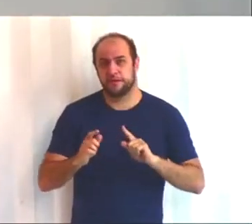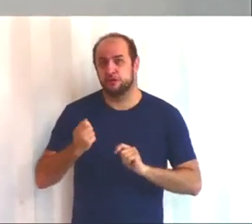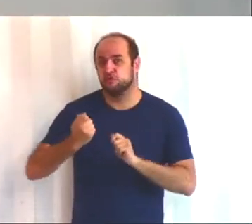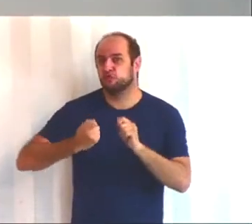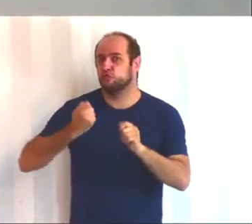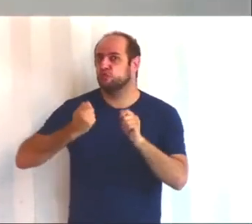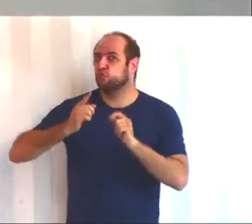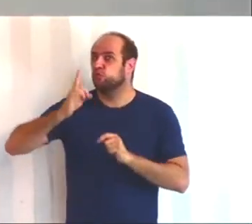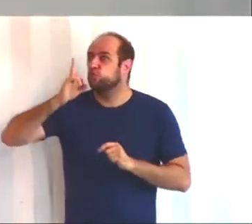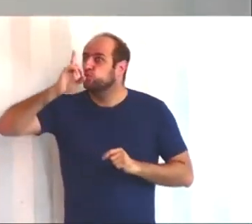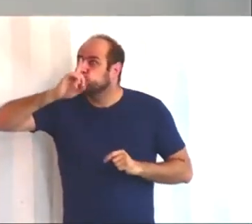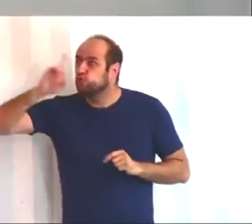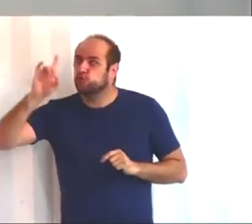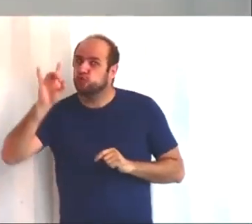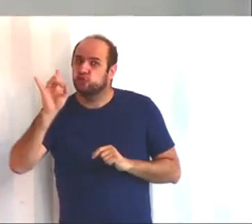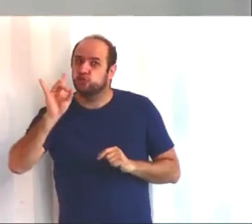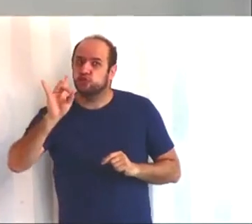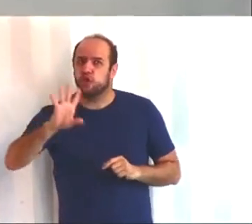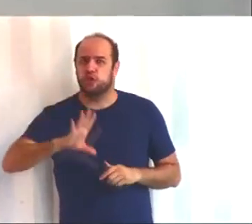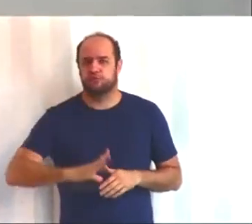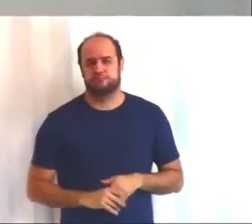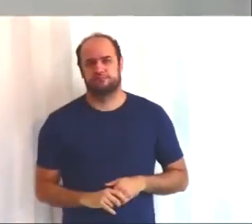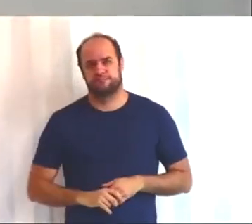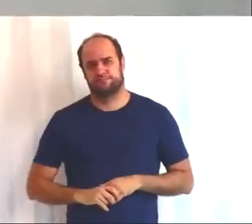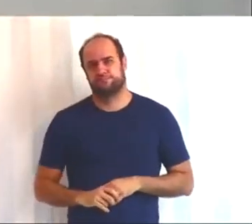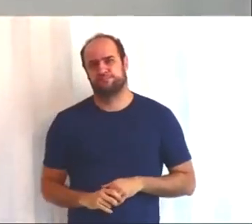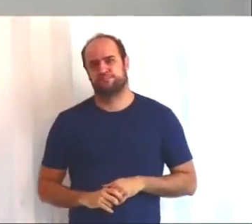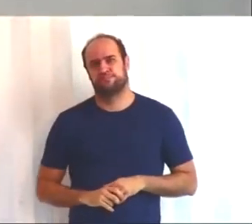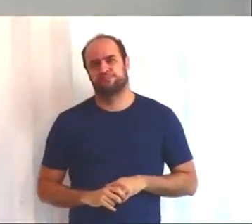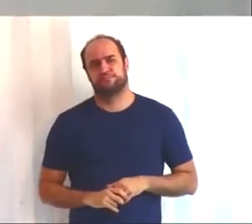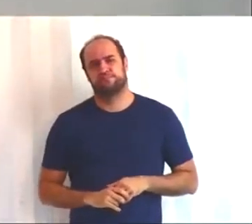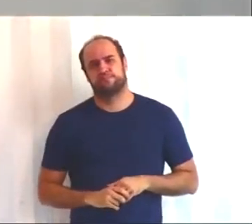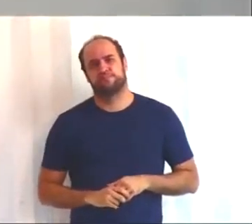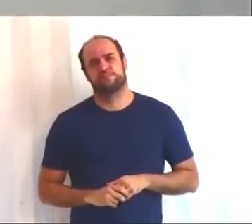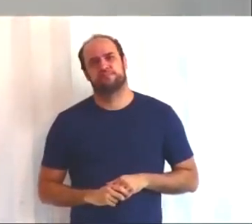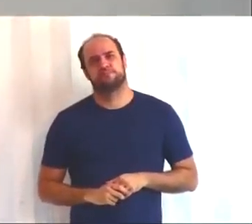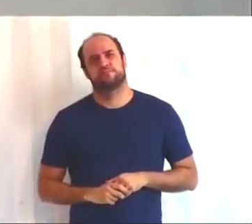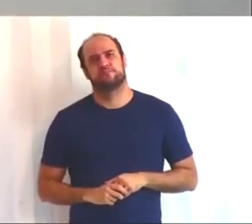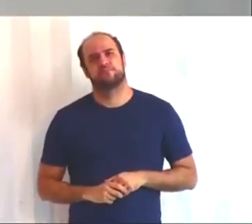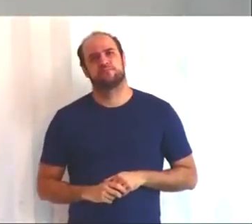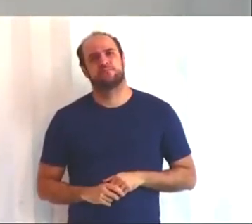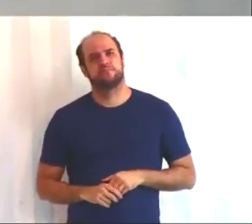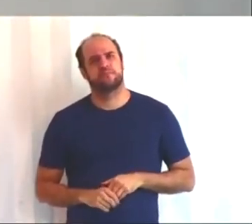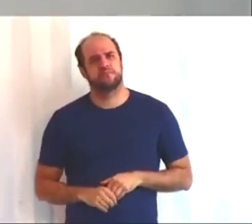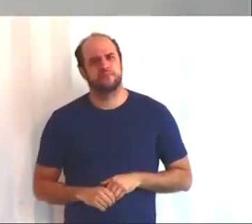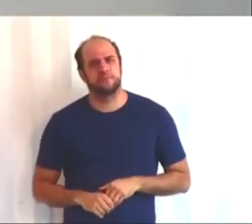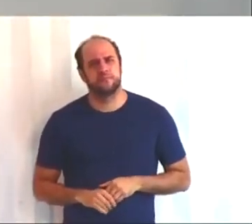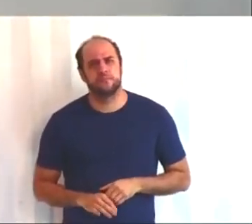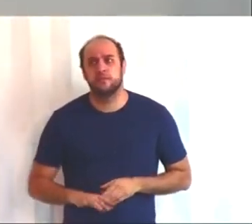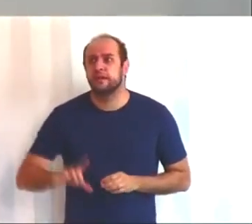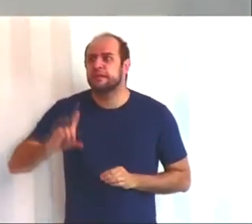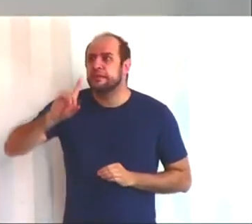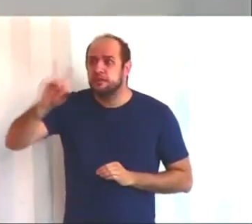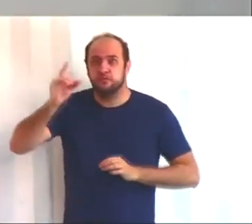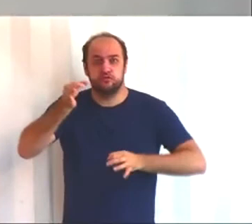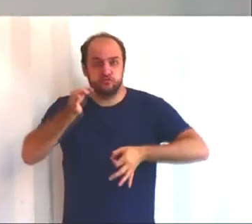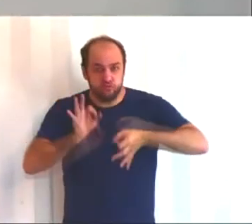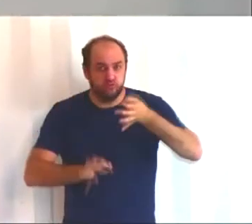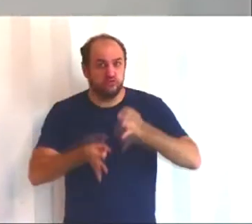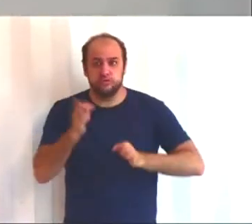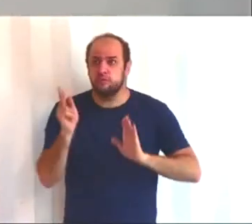governa, Ele, relatado aqui nas Escrituras, que exerce juízos, gostemos ou